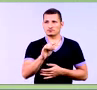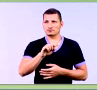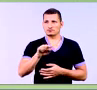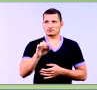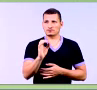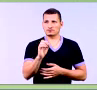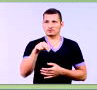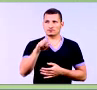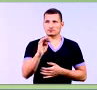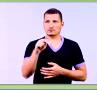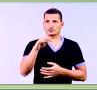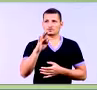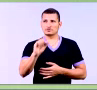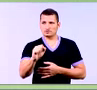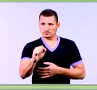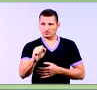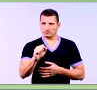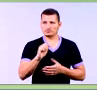Input